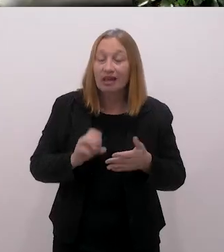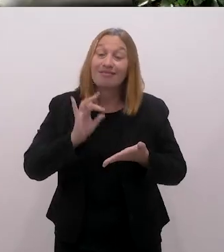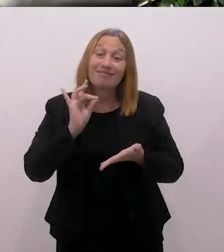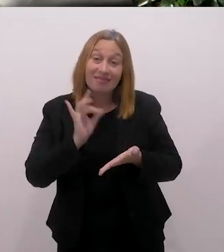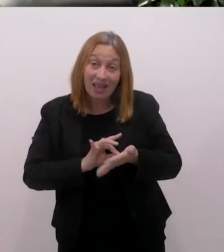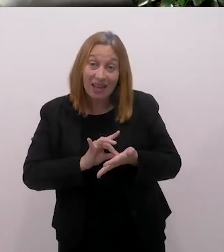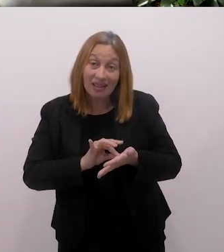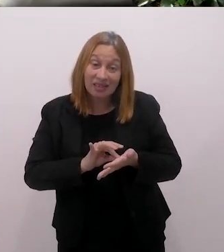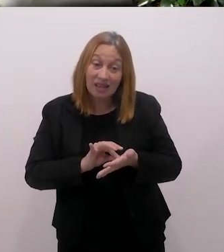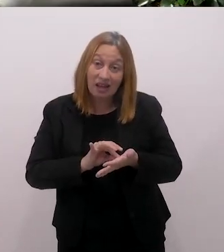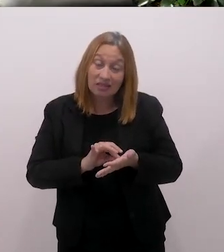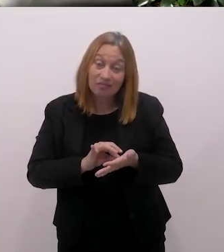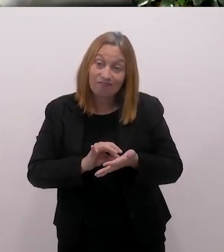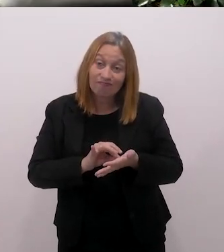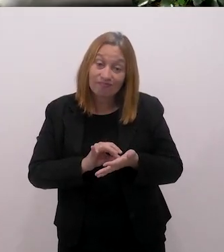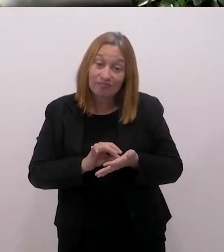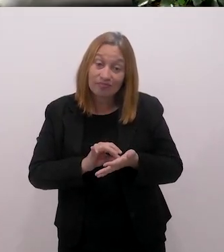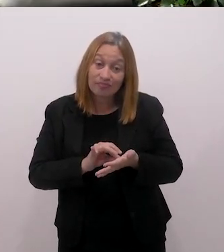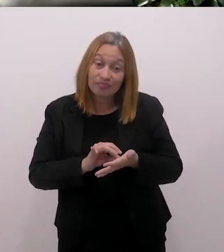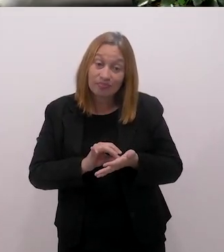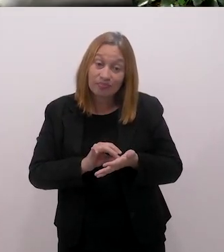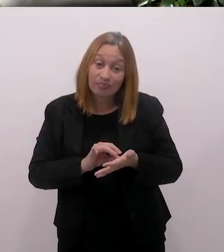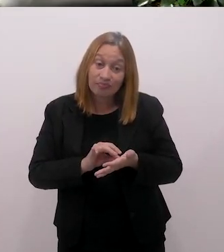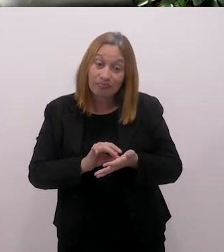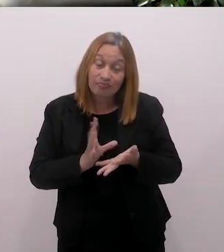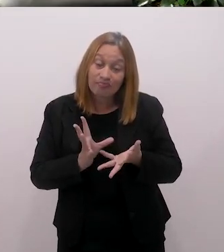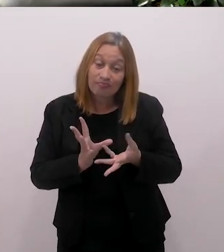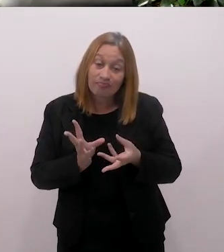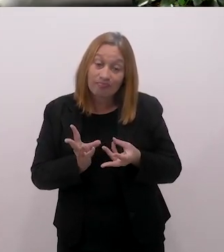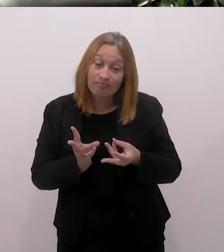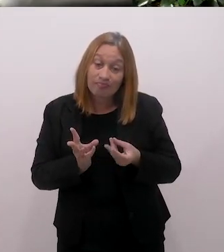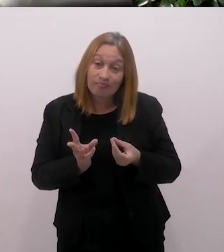fazer isso. Né? Na realidade, é